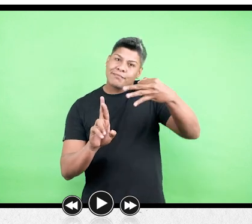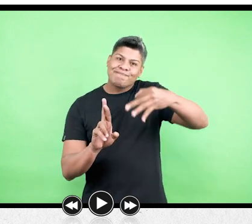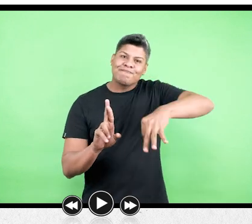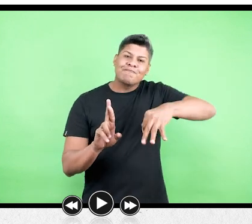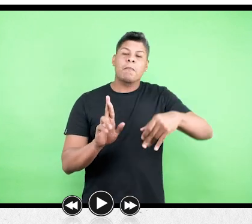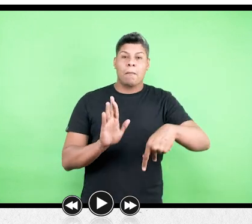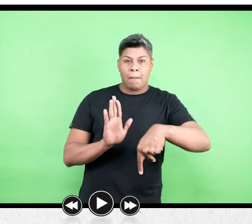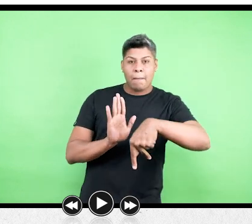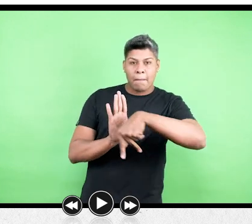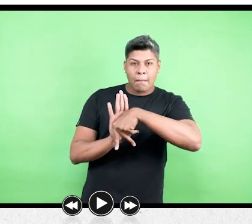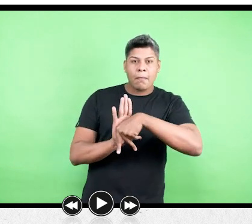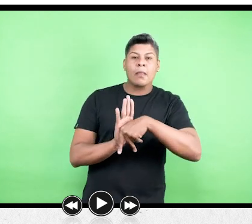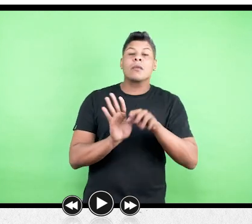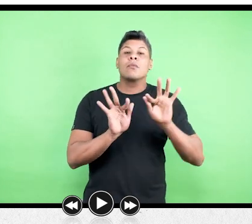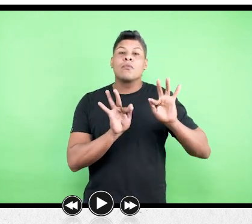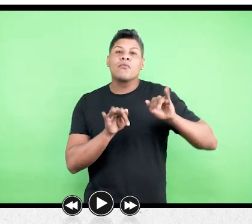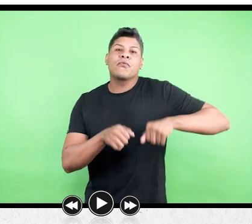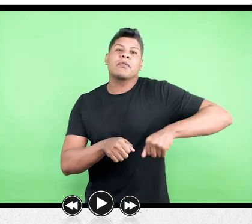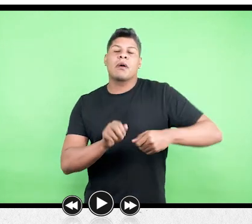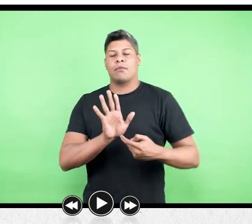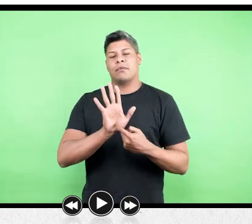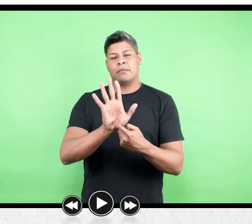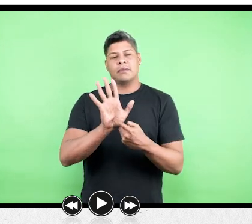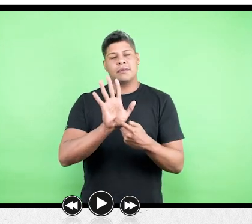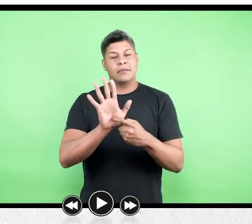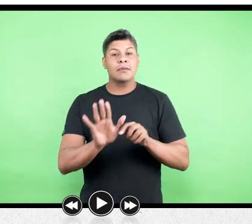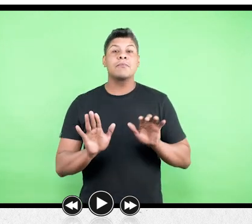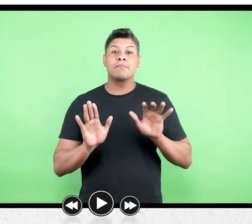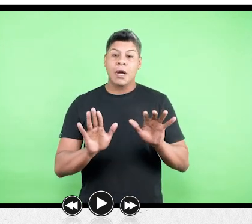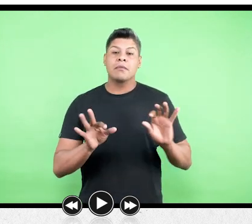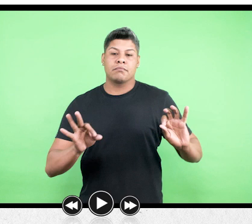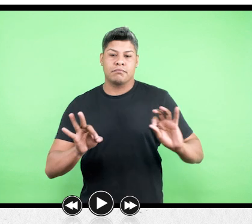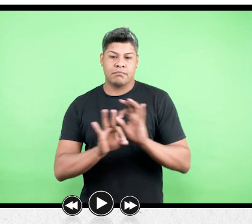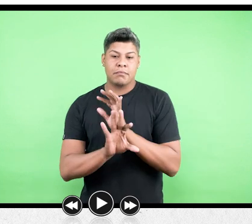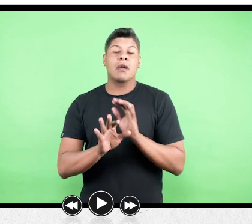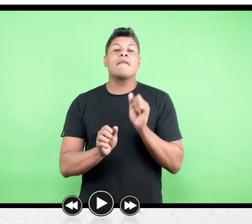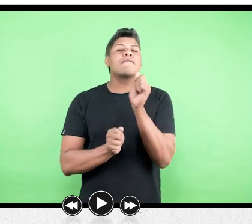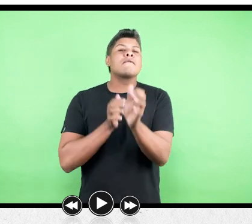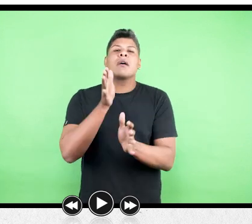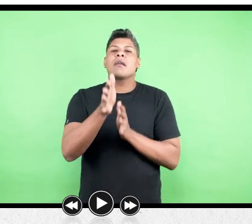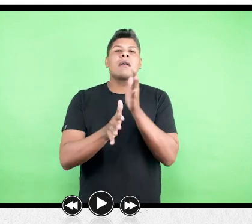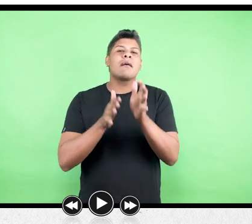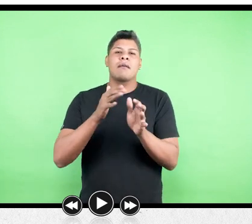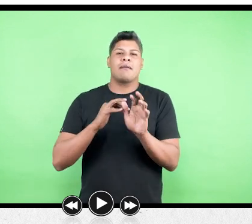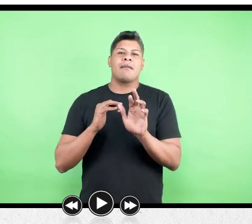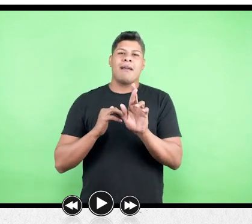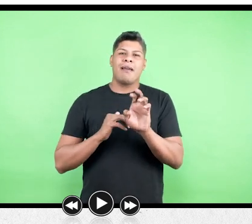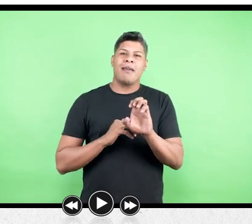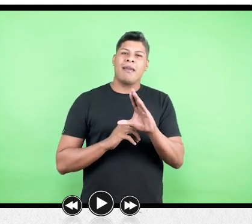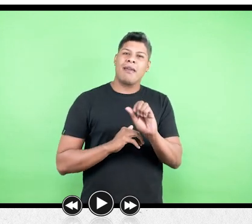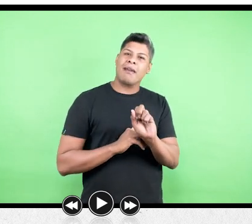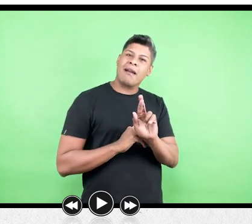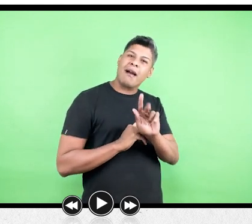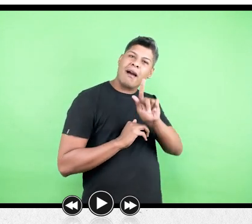sobre isso lá ali no final da apresentação, mas para terminar eu gostaria de falar da recarga. A